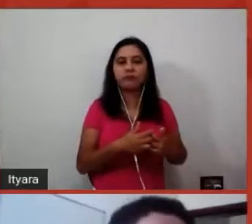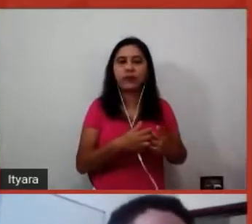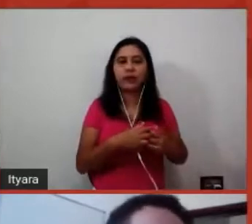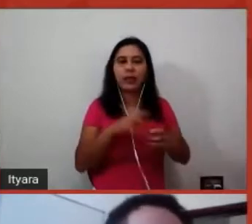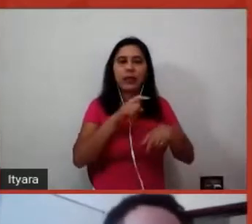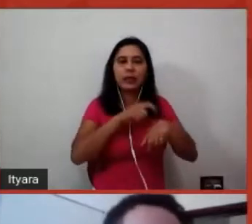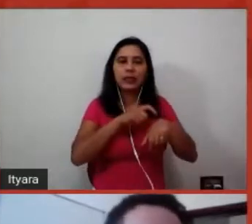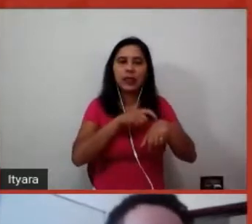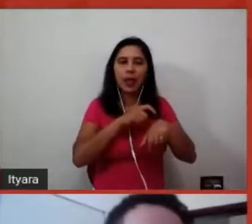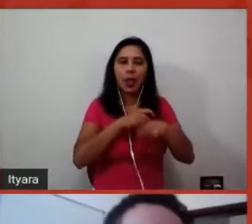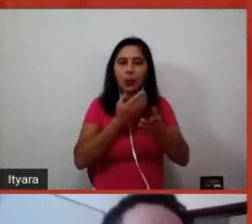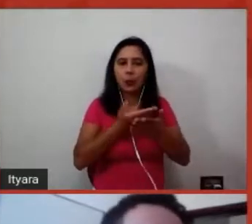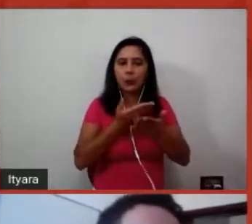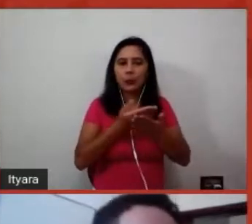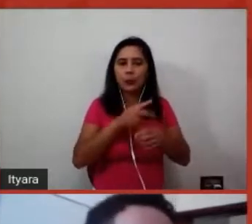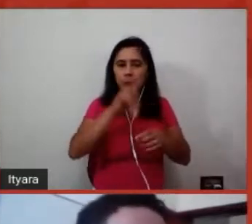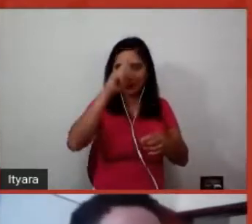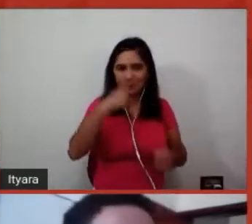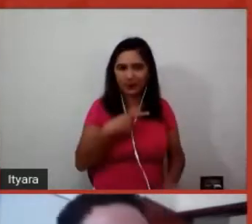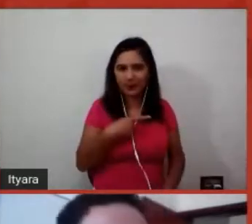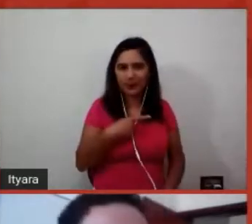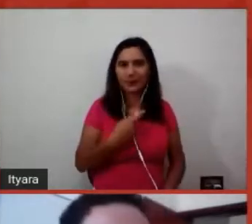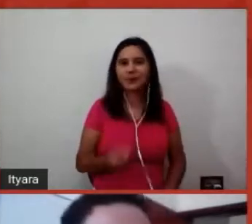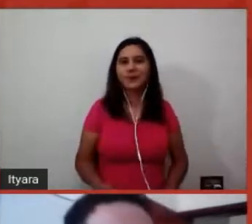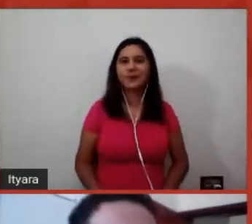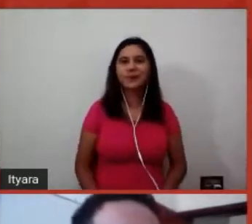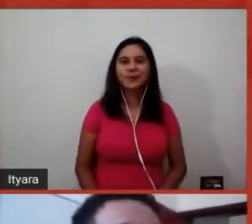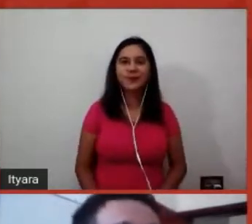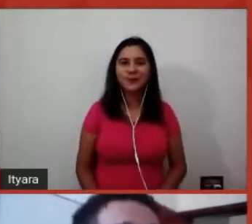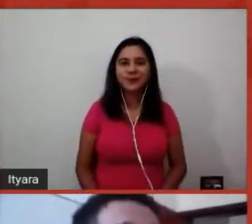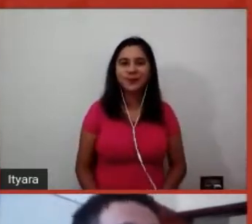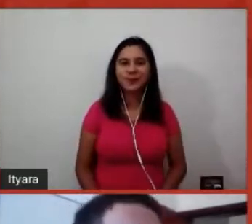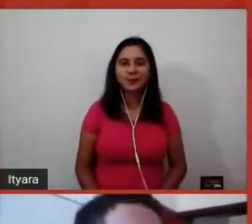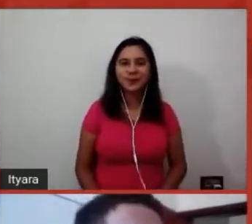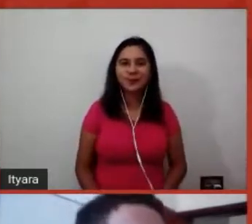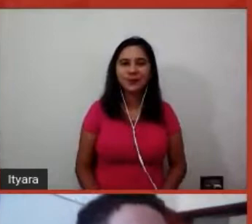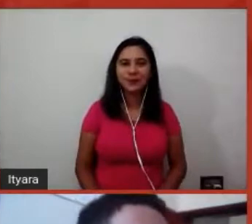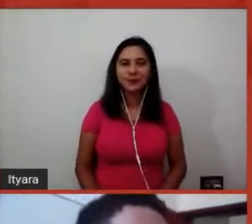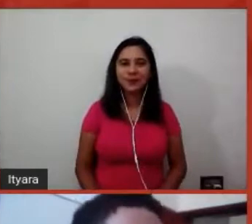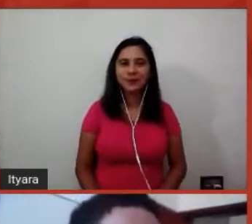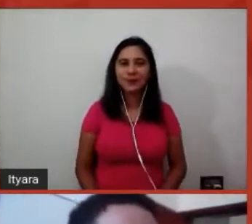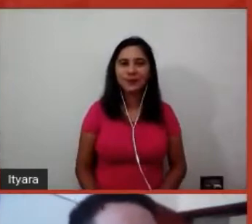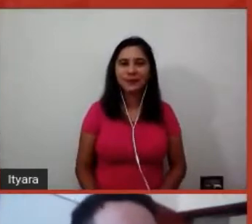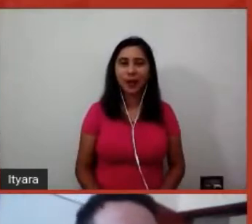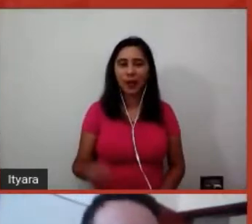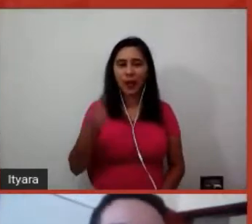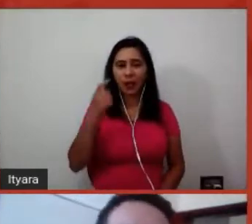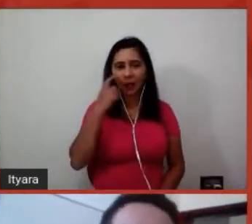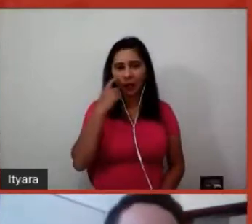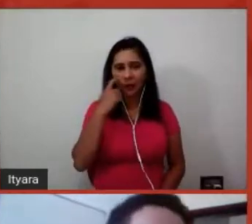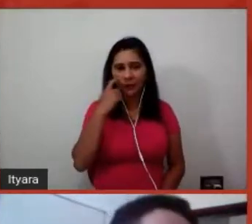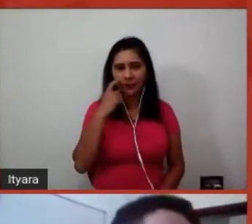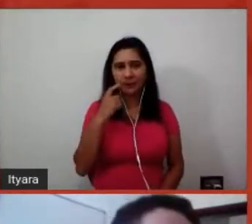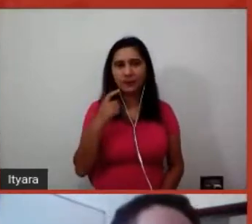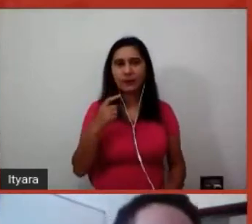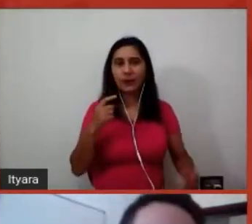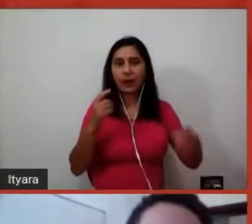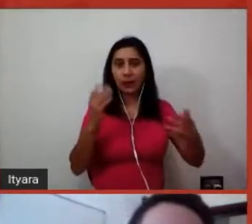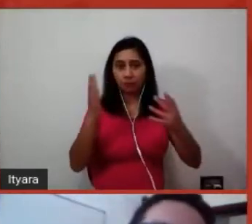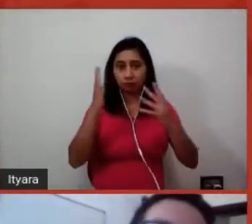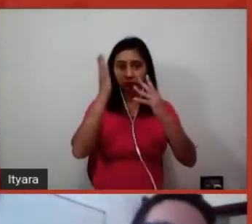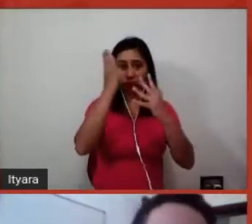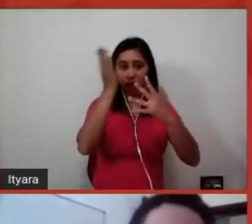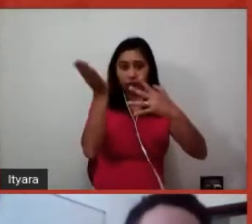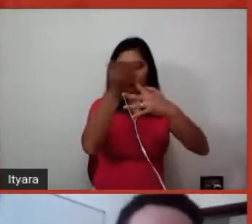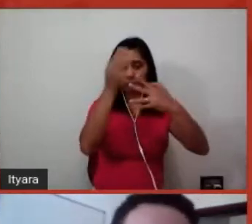durante esse estudo individual. Então, dividir aí a tela em três. A primeira parte vai acontecer hoje, nós